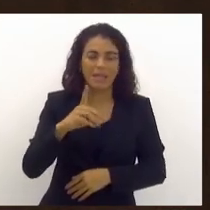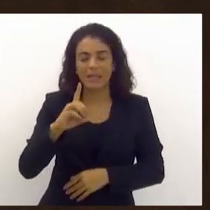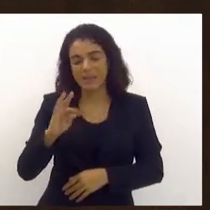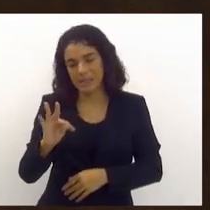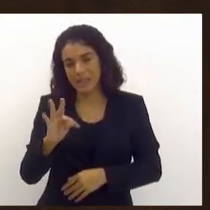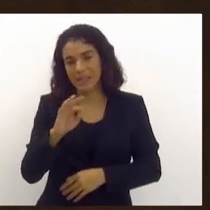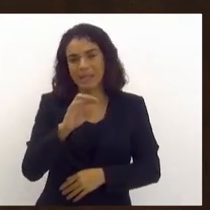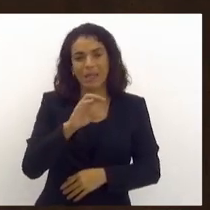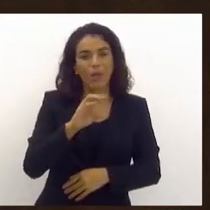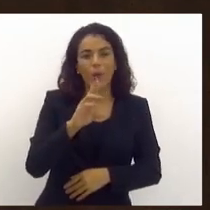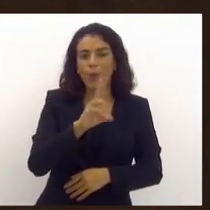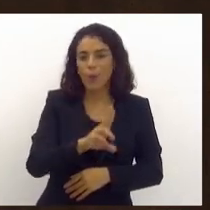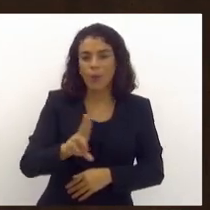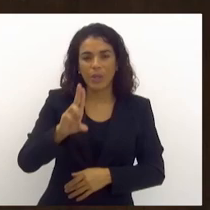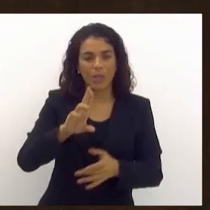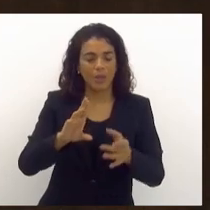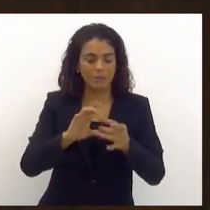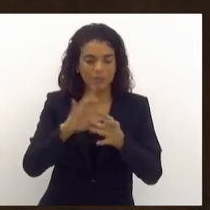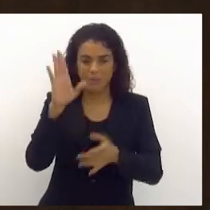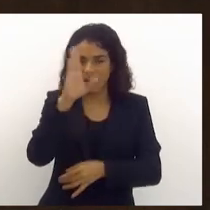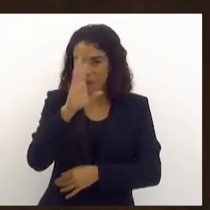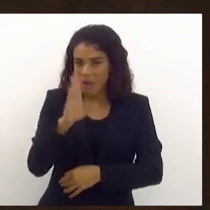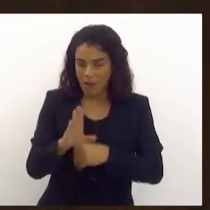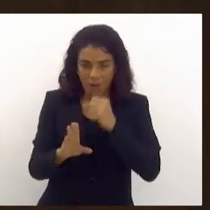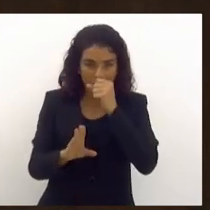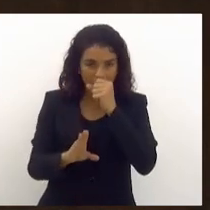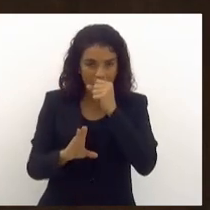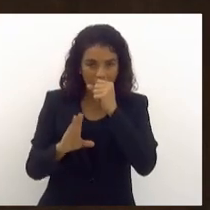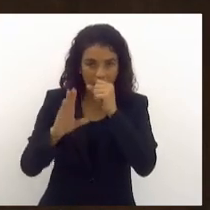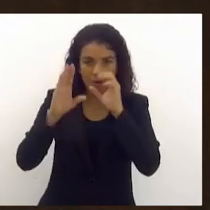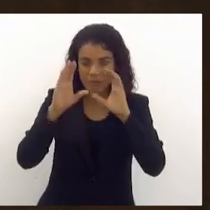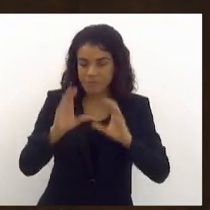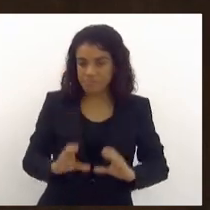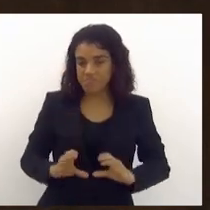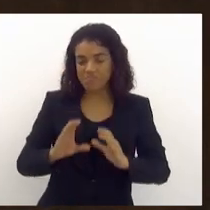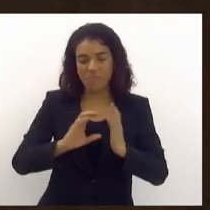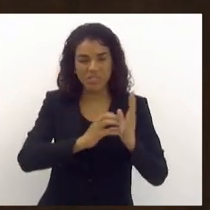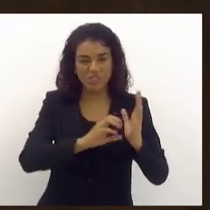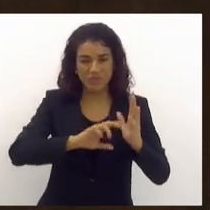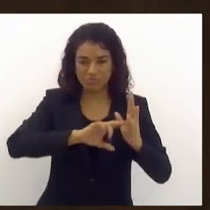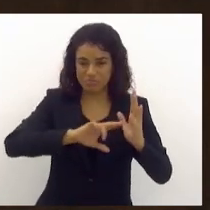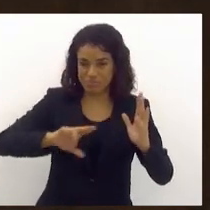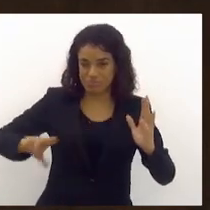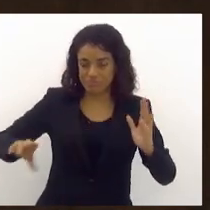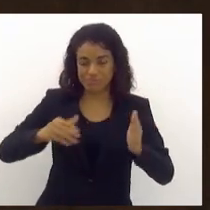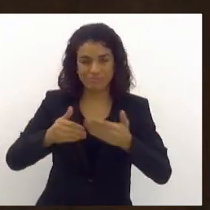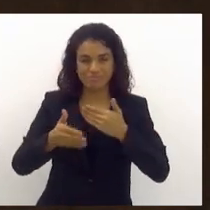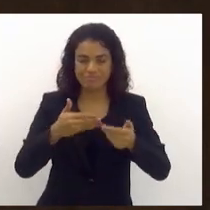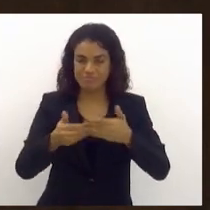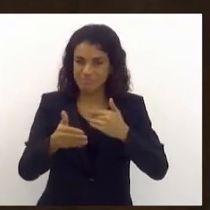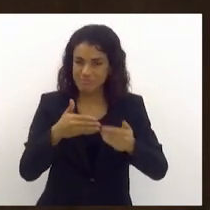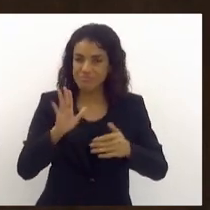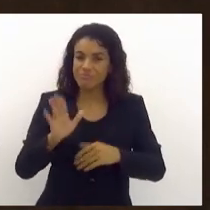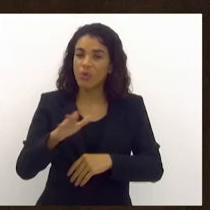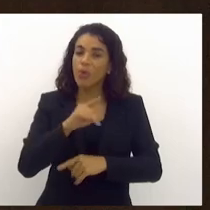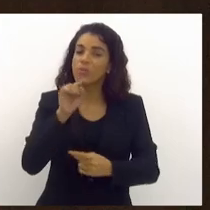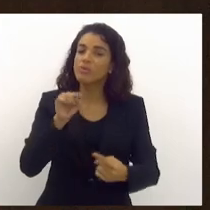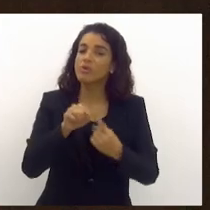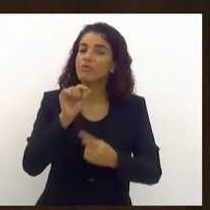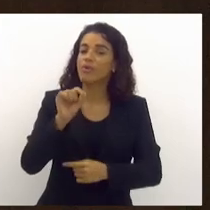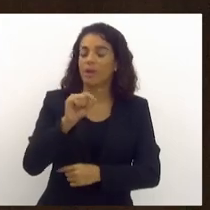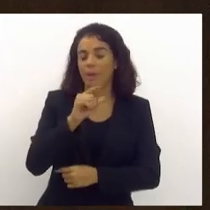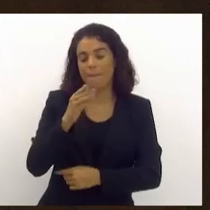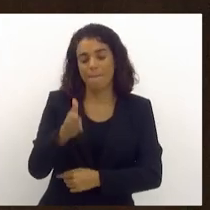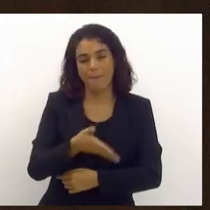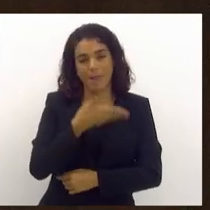PL, do União Brasil, do PPS, ou de Cidadania, ou de qualquer outro partido, ela busca sempre, vem buscando sempre o